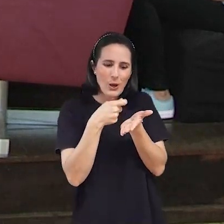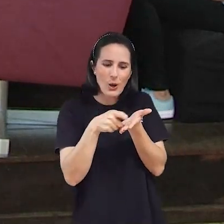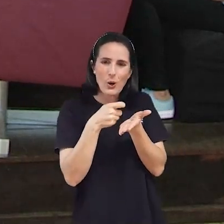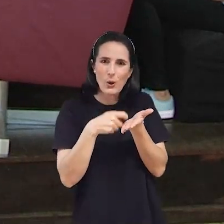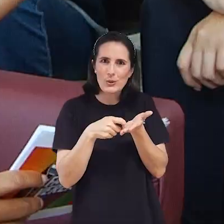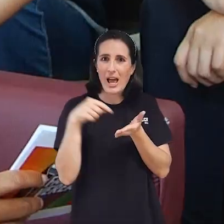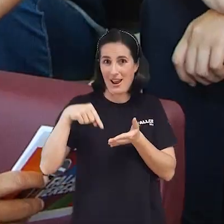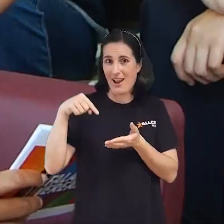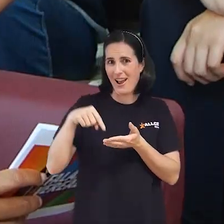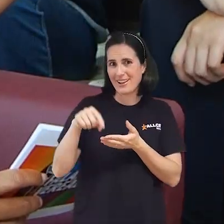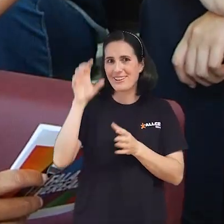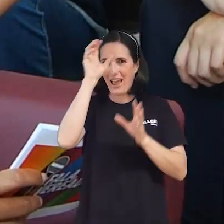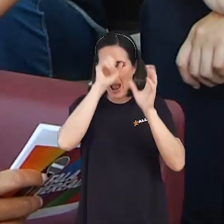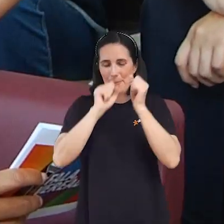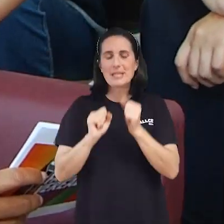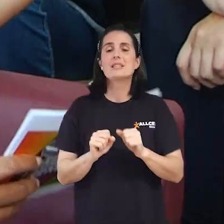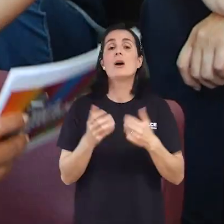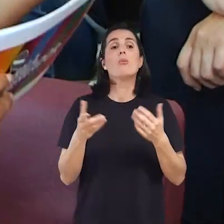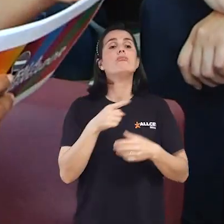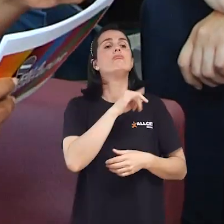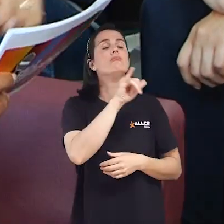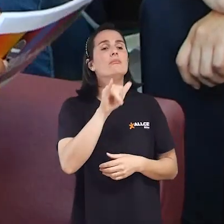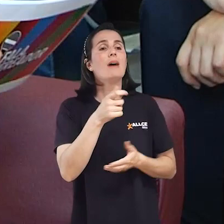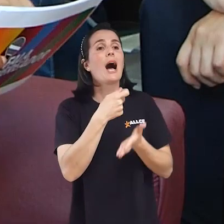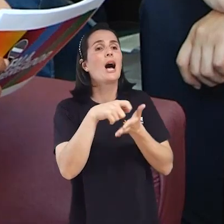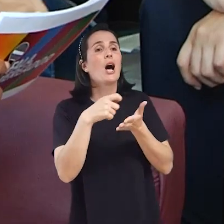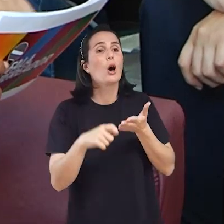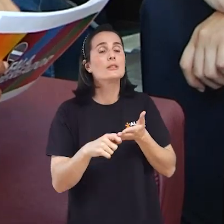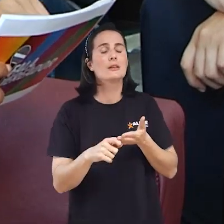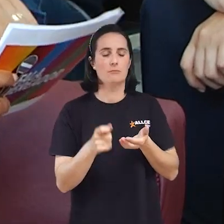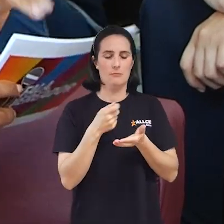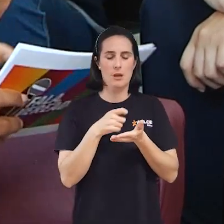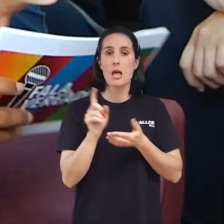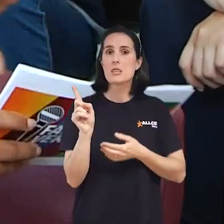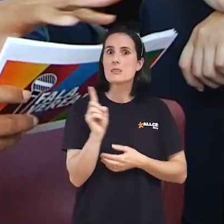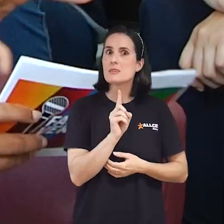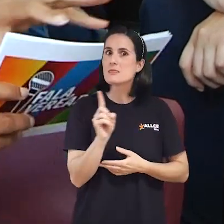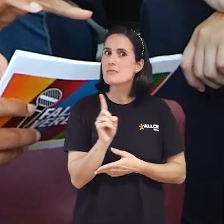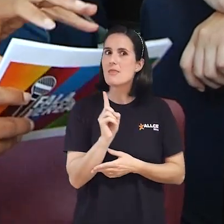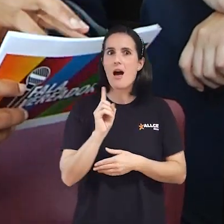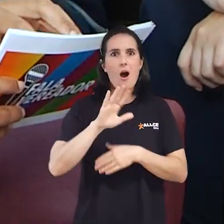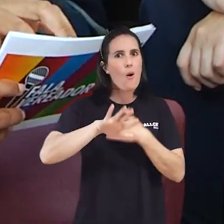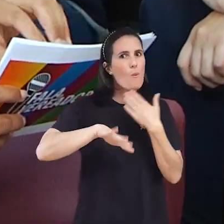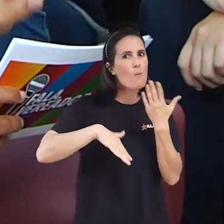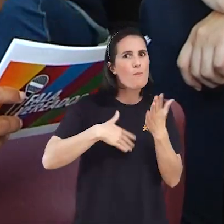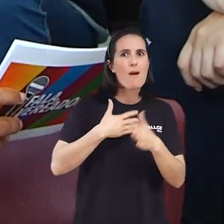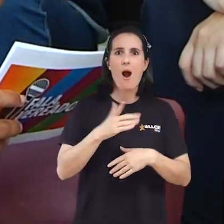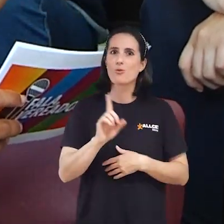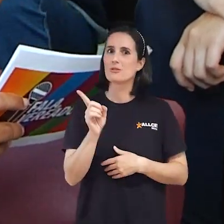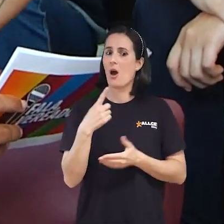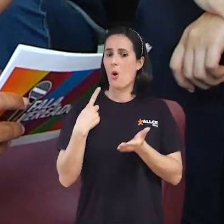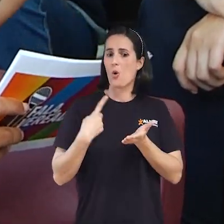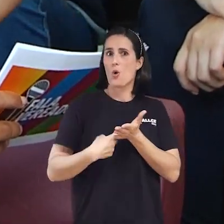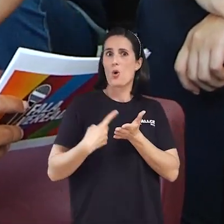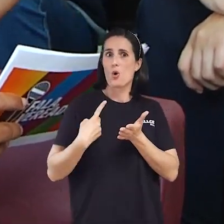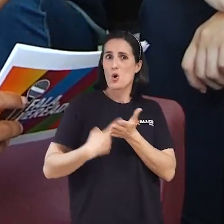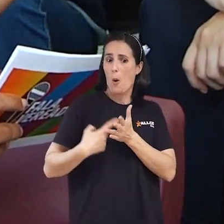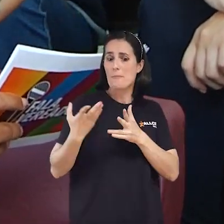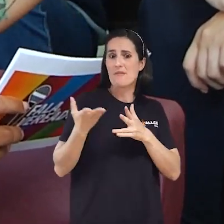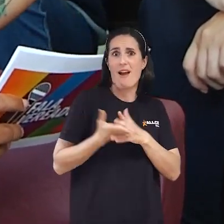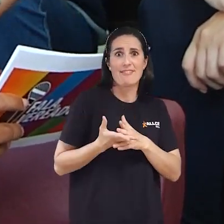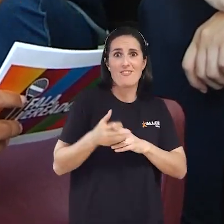E como eu sempre falo para os vereadores mirins, eles possuem um caderno que eles anotam tudo que vai acontecendo aqui. Então anotem